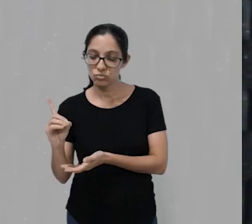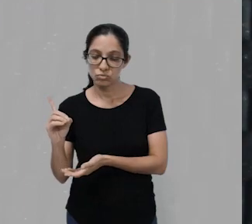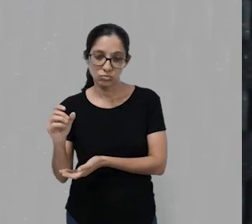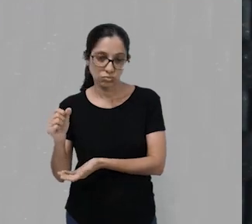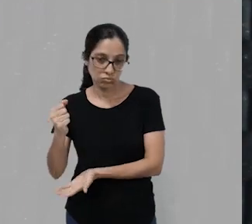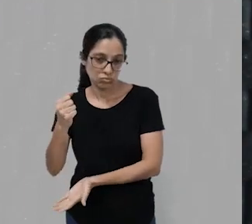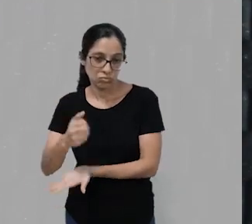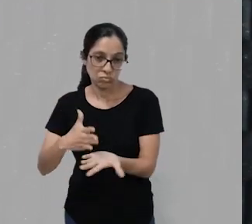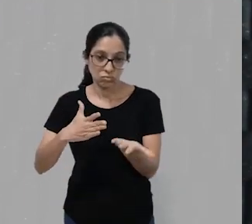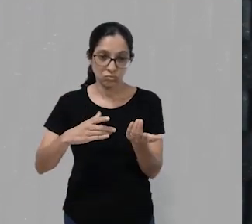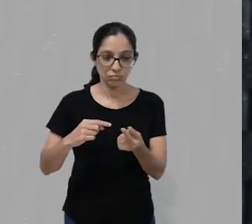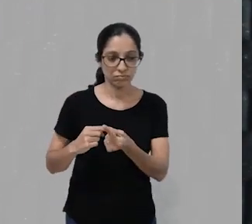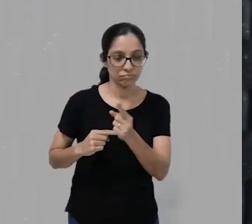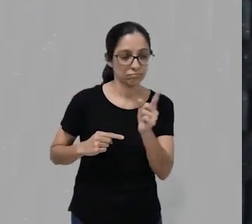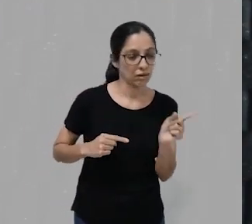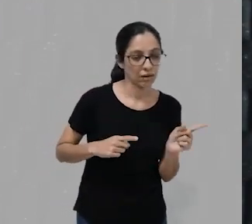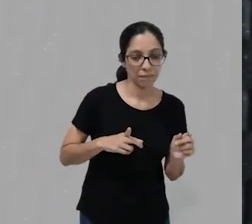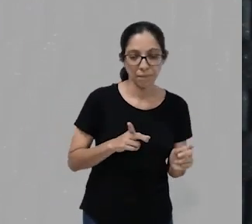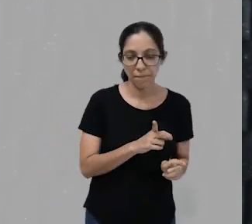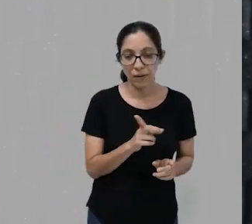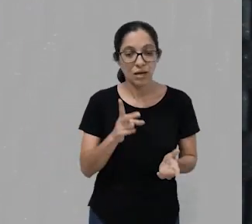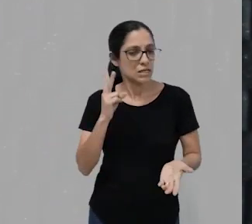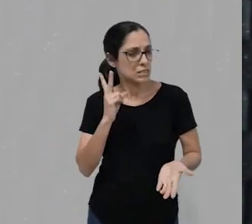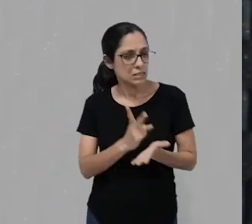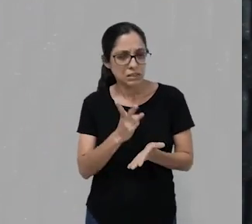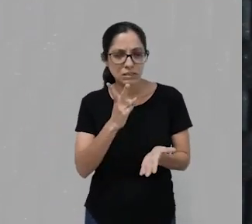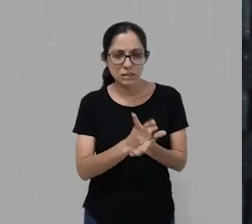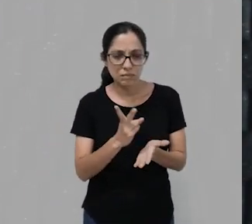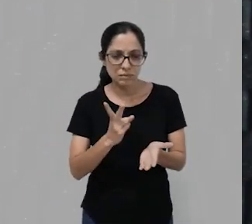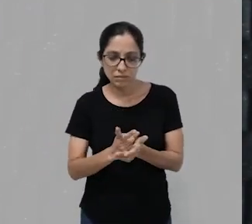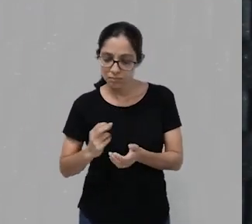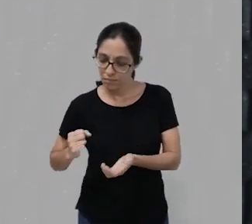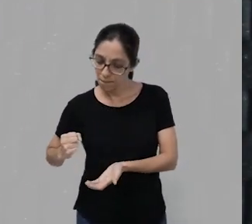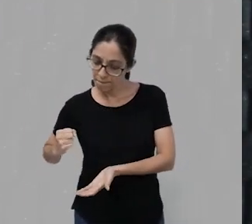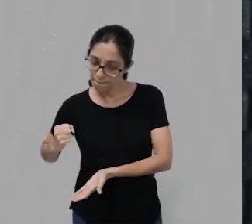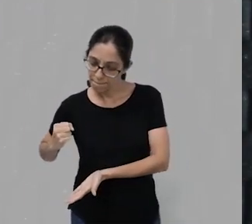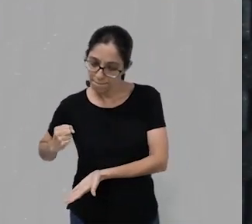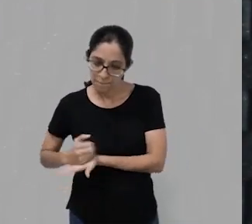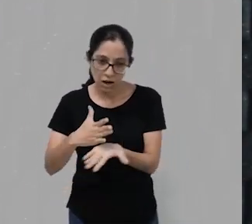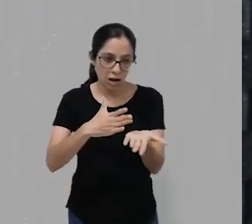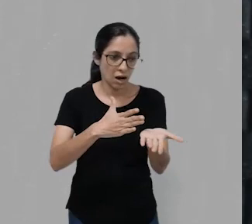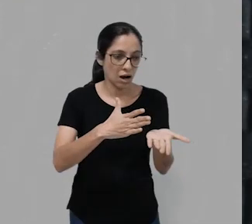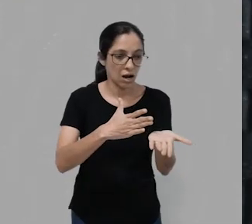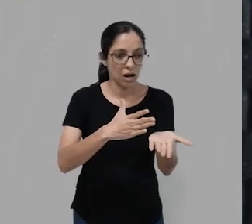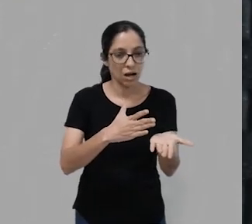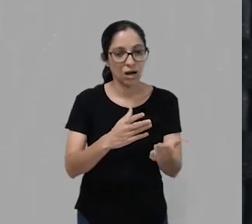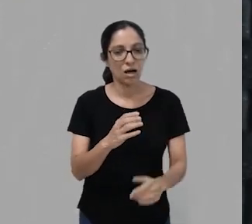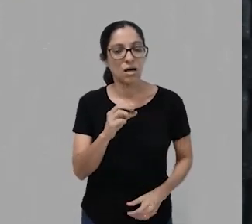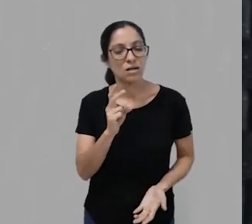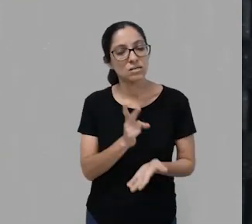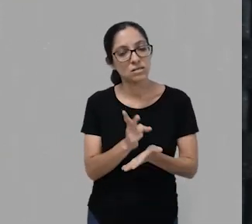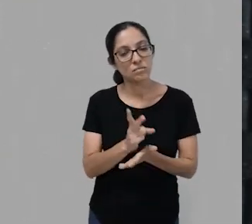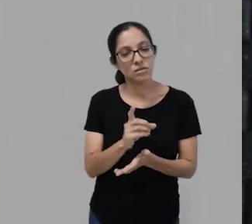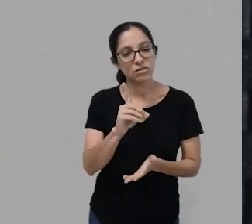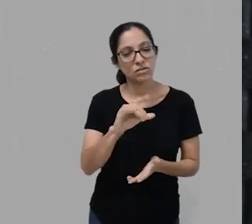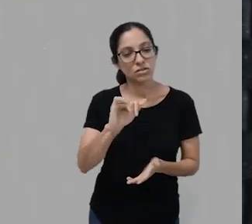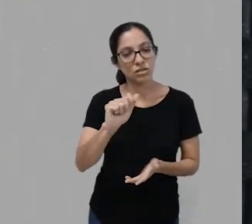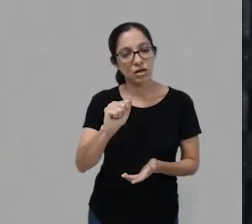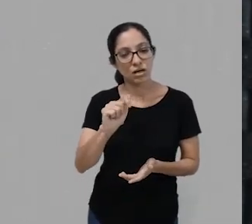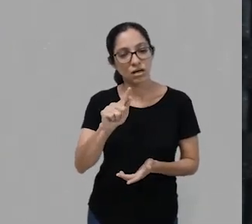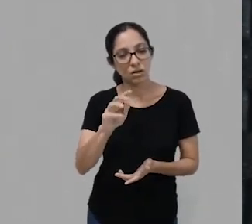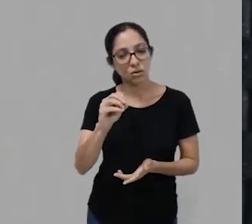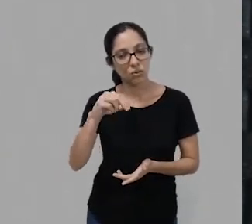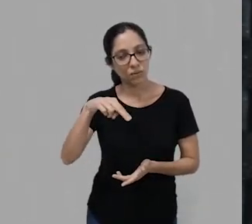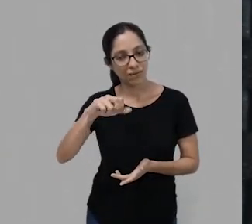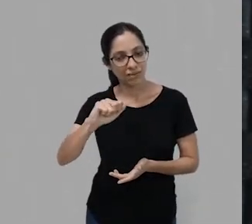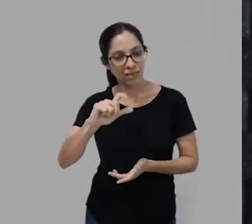para onde? Para cá. Sempre em diagonal. Professor, e se por um acaso eu realizar o saque